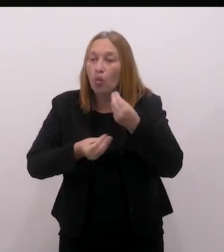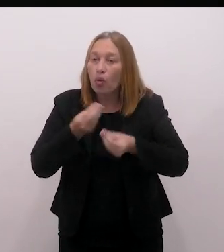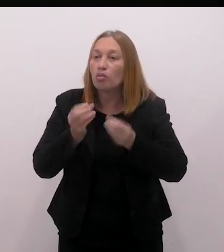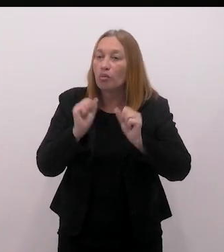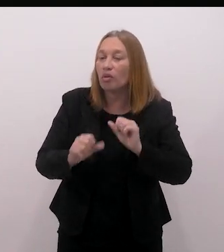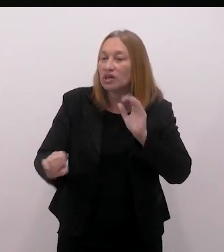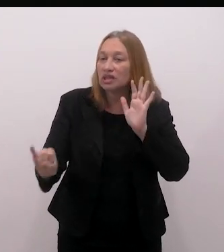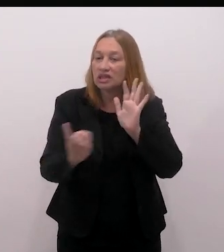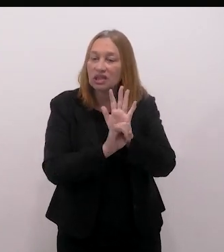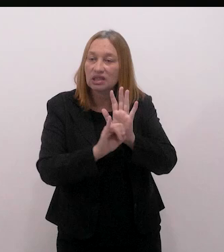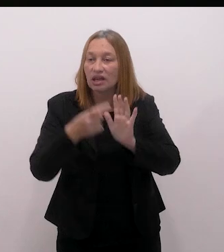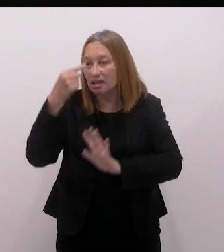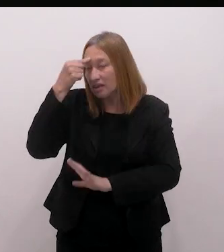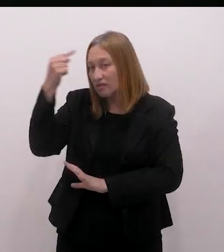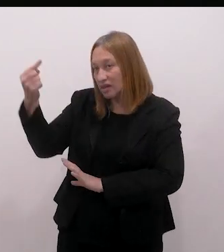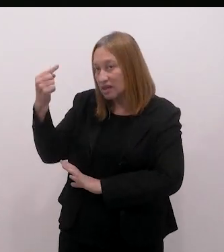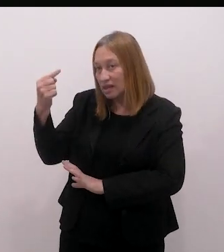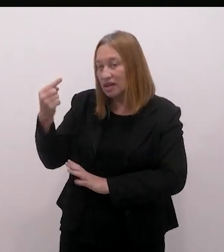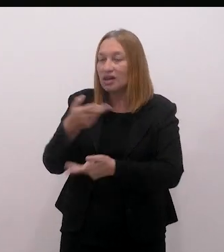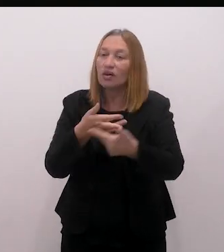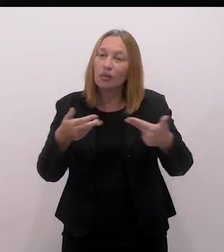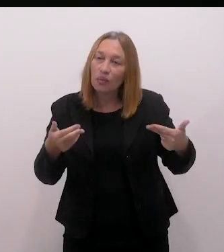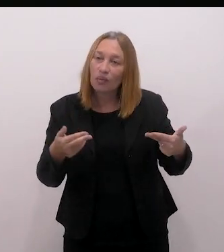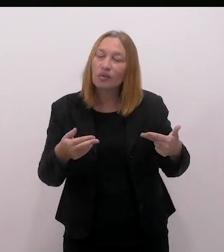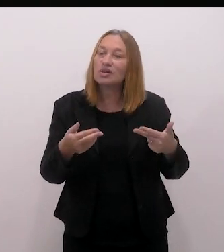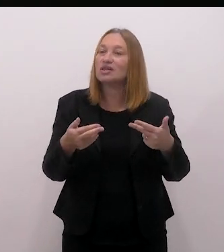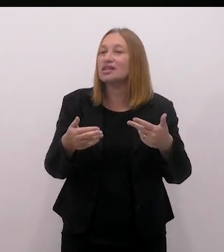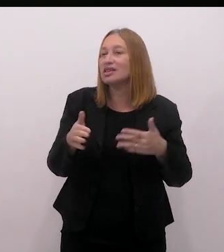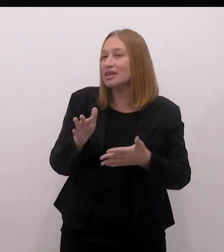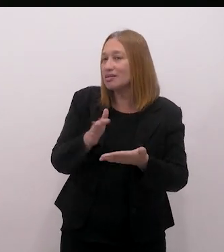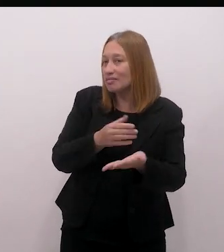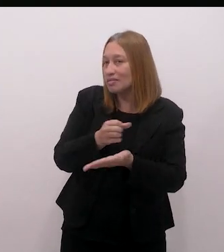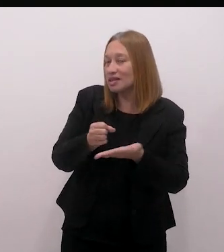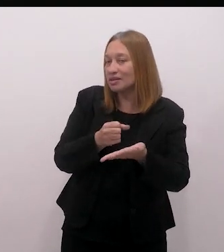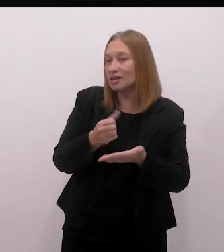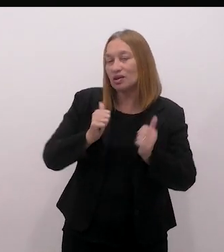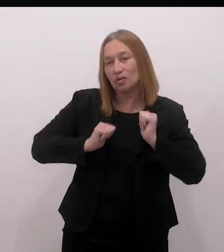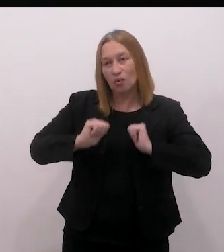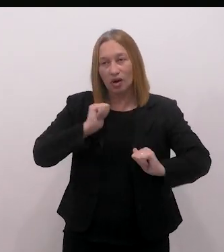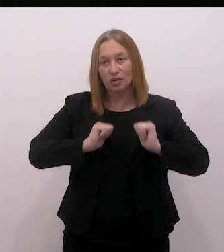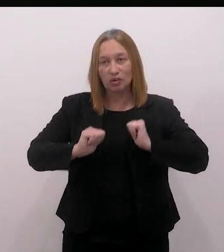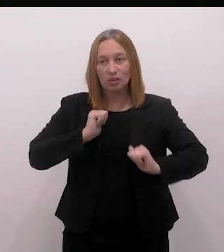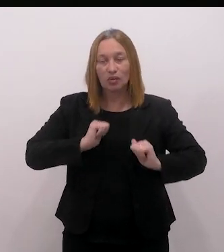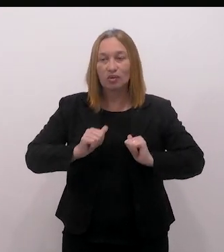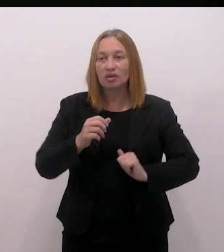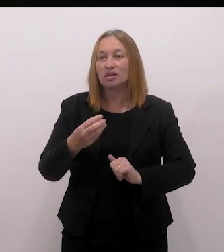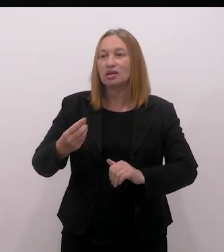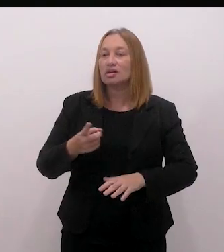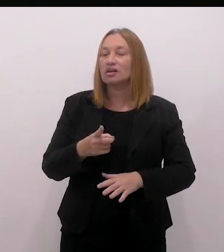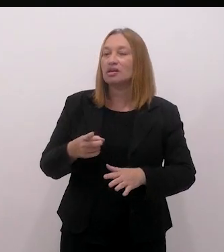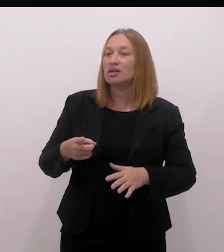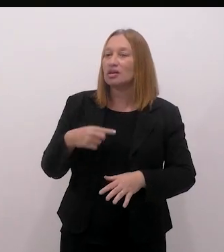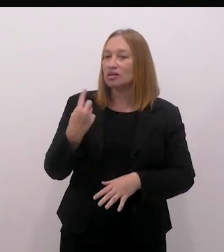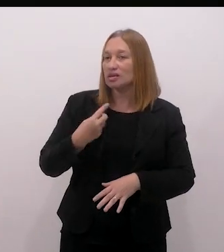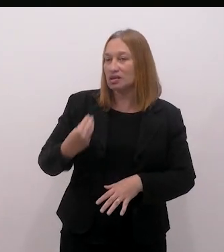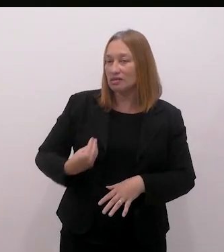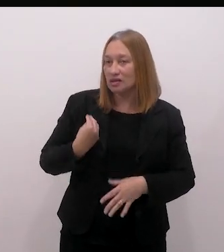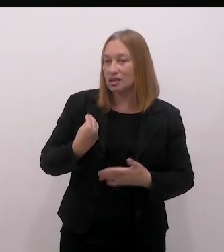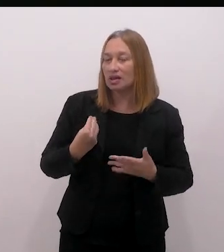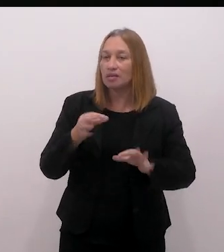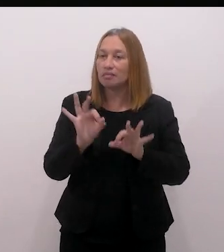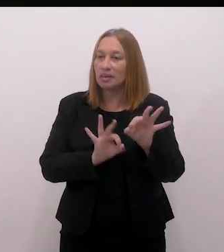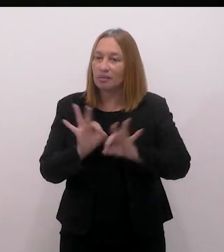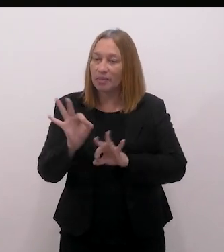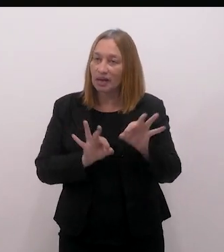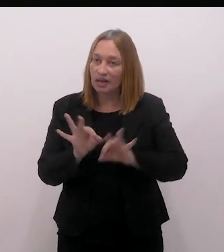sua identidade inventada, que é uma coisa que parte basicamente do ofício do ator, mas que serve para a vida da gente. Ela é uma